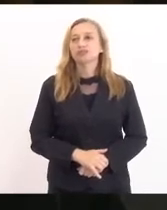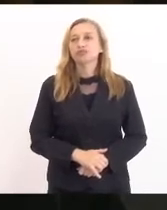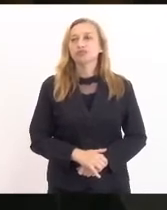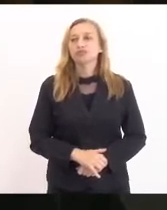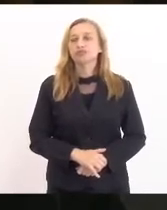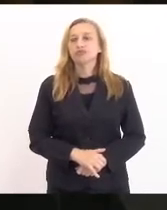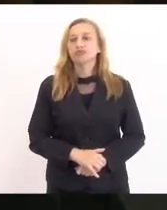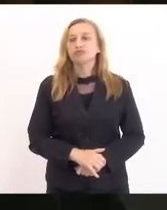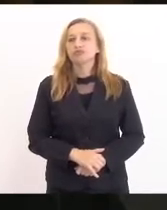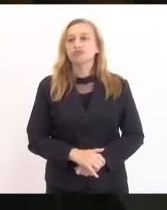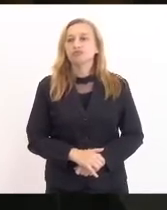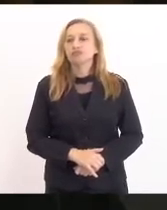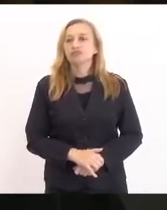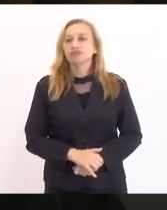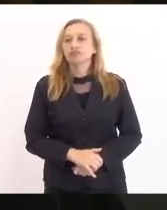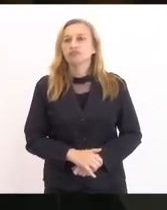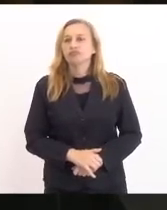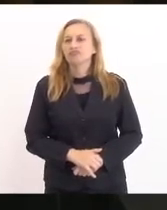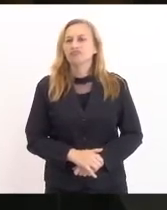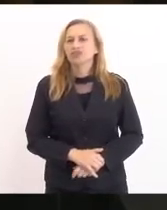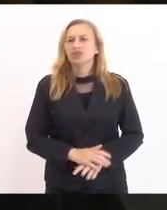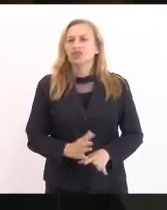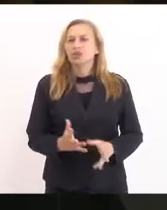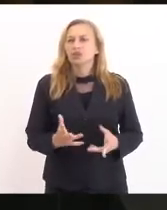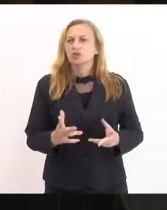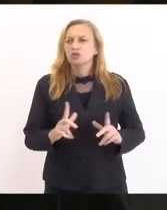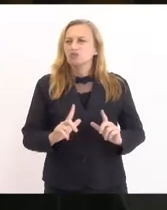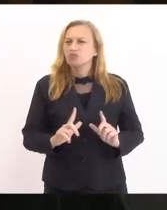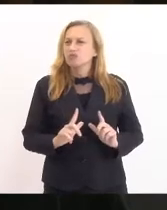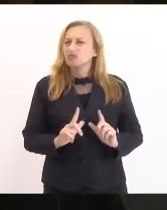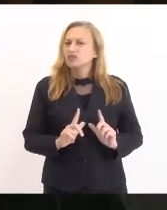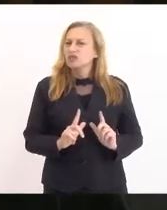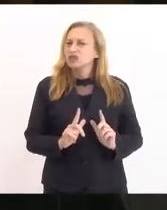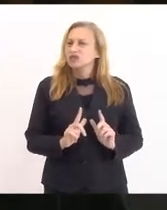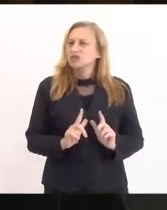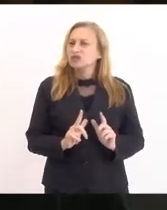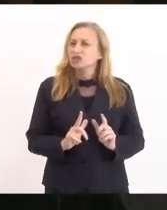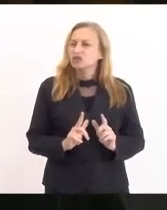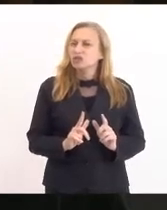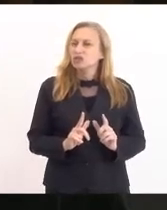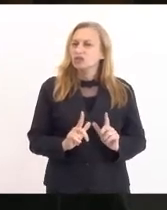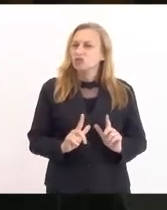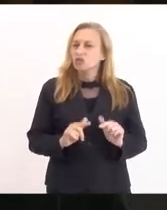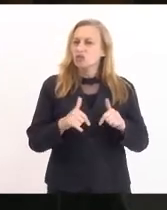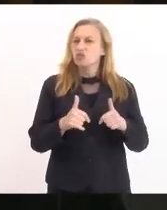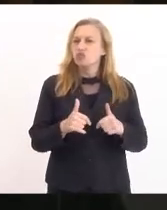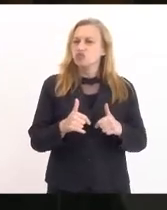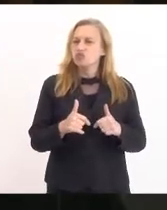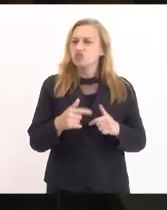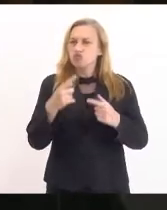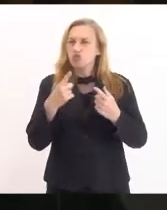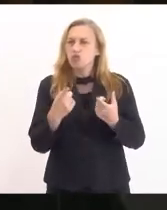uma reação muito forte dos países europeus